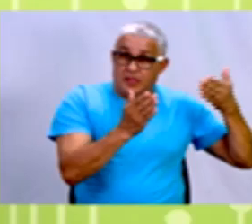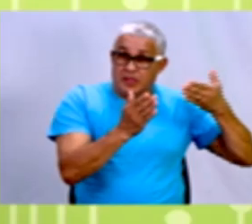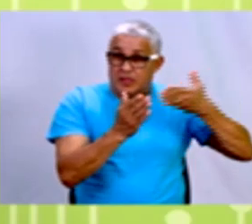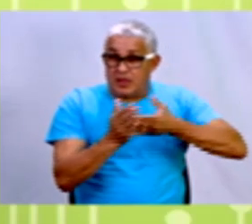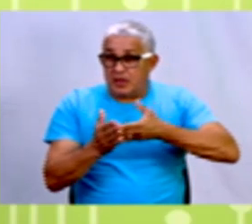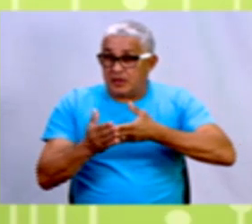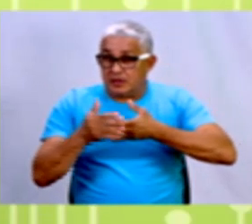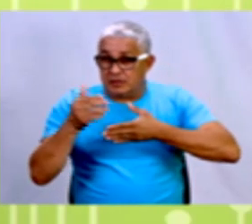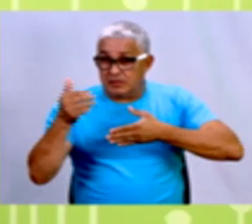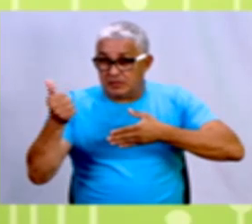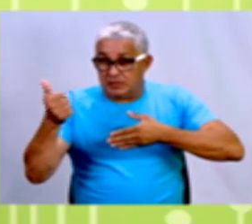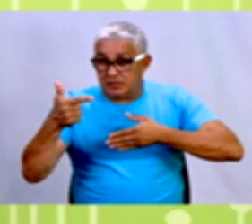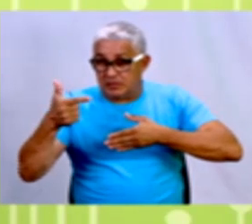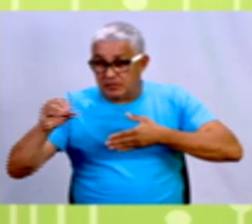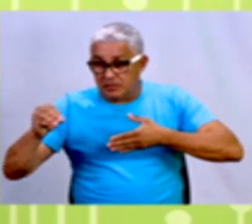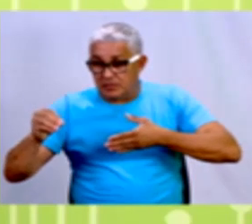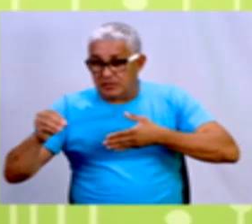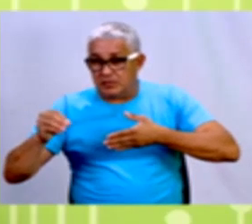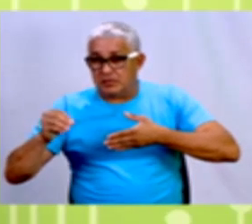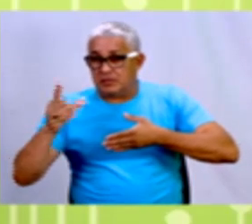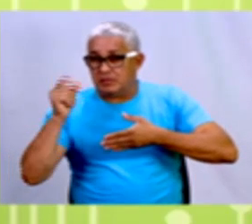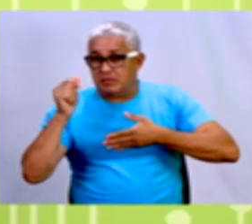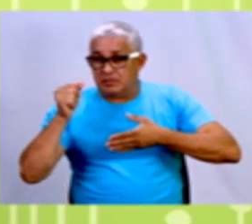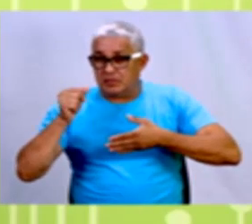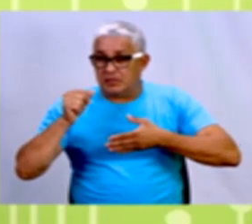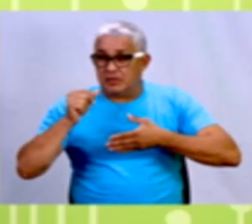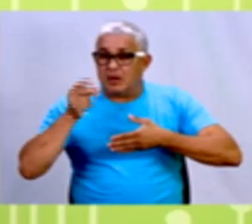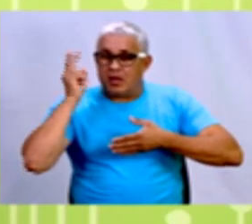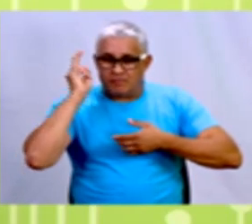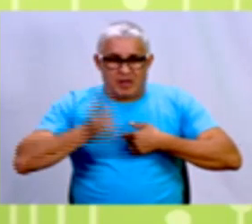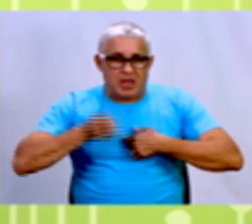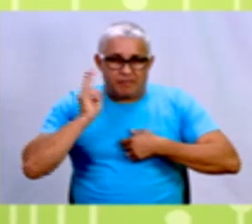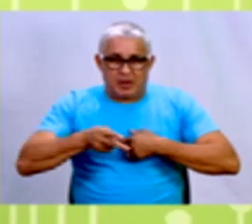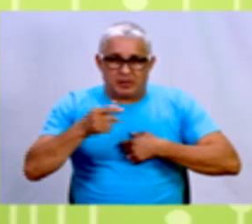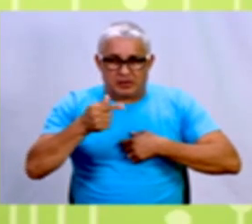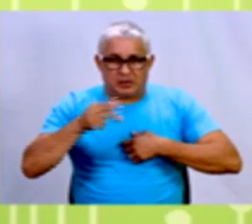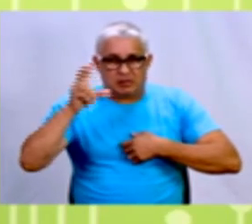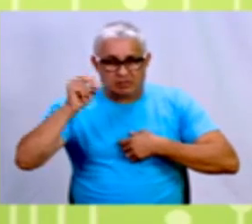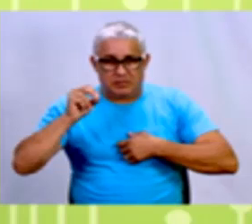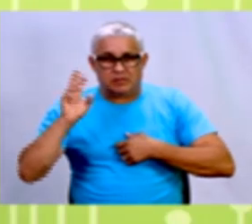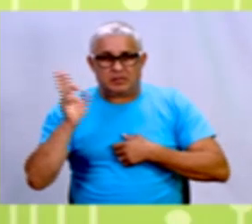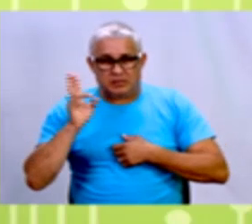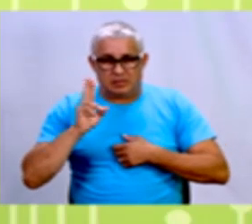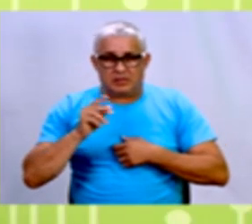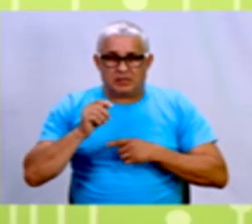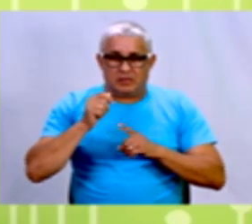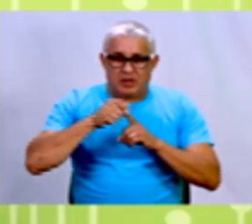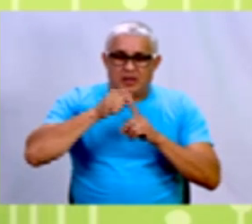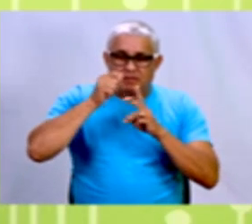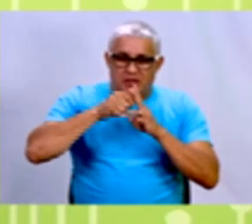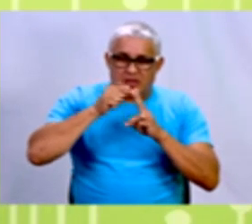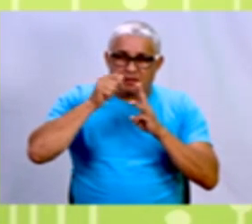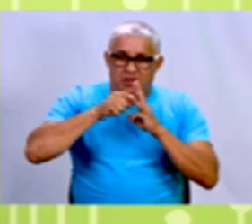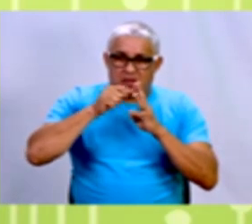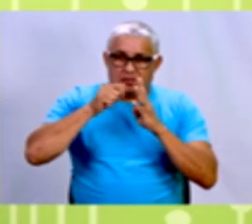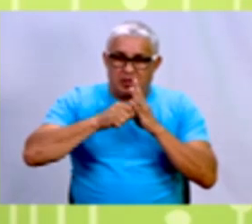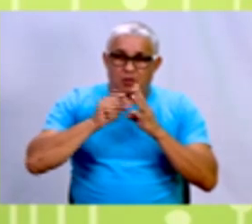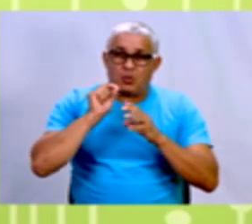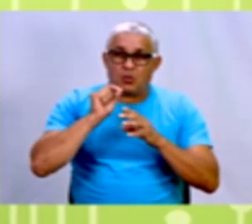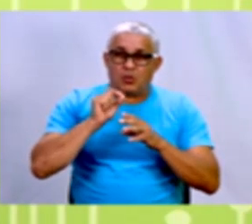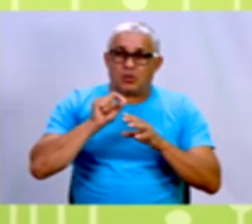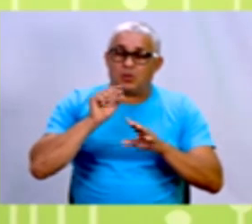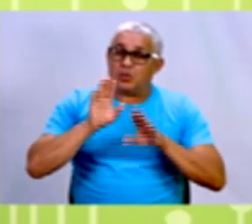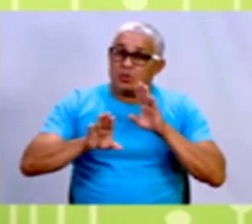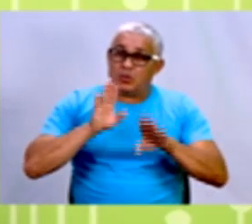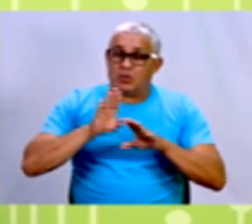número 120, o valor da amortização vai ser o mesmo, R$ 750 por mês. O que vai variar aí vai